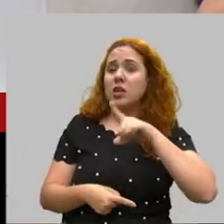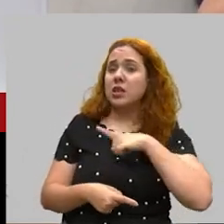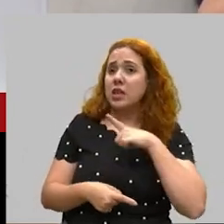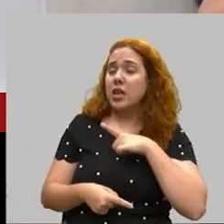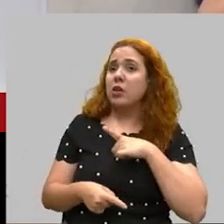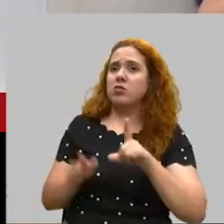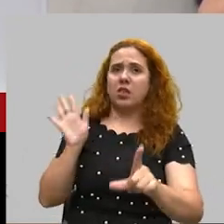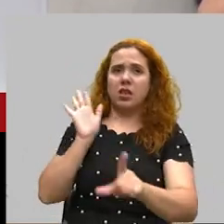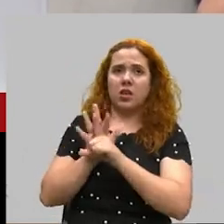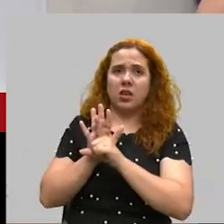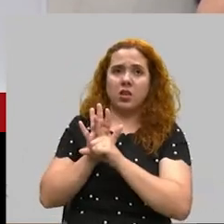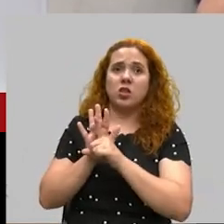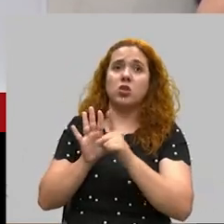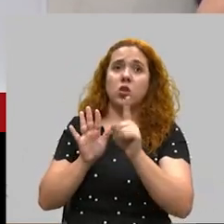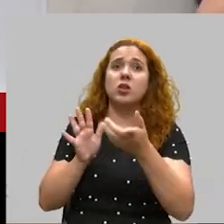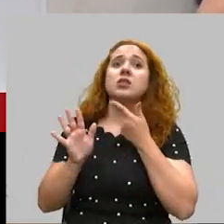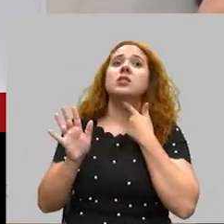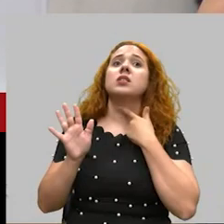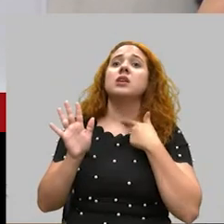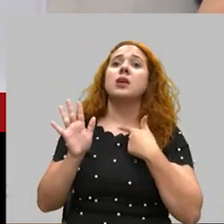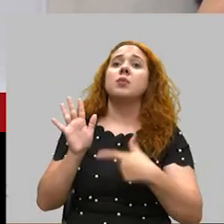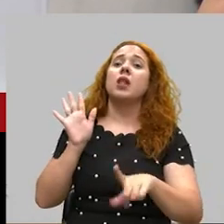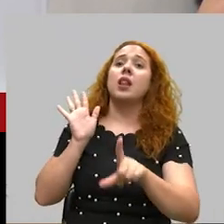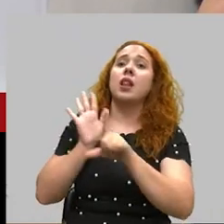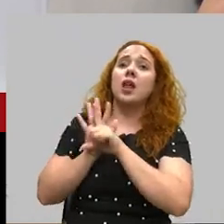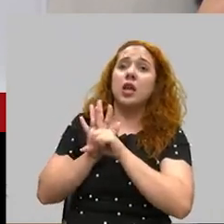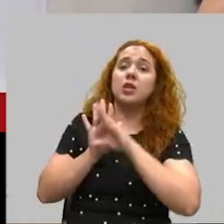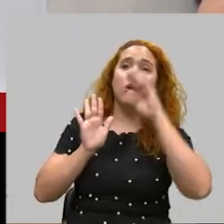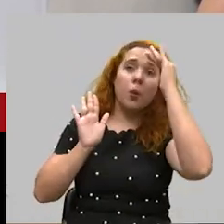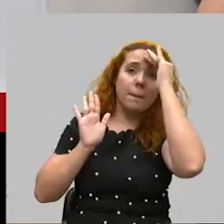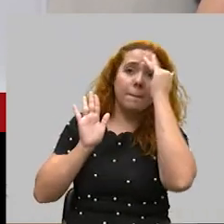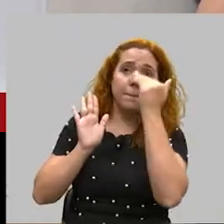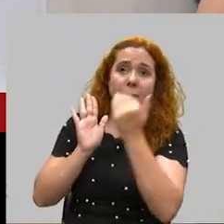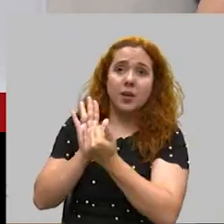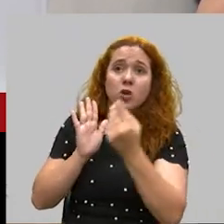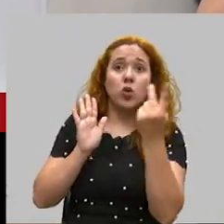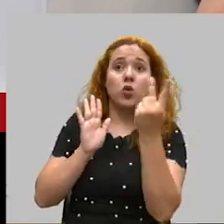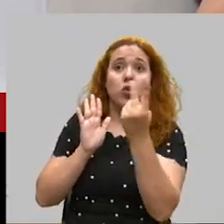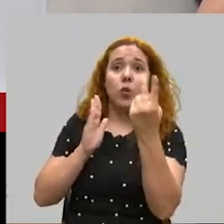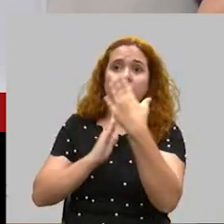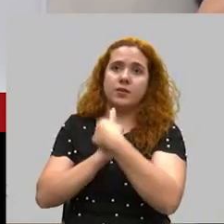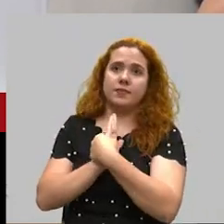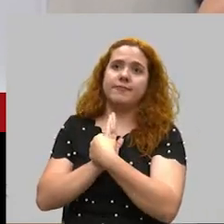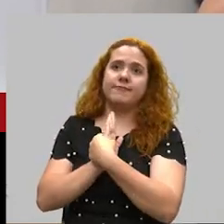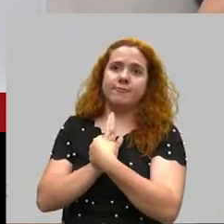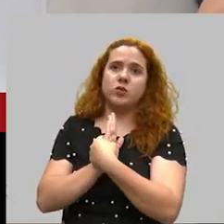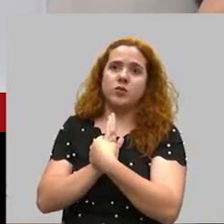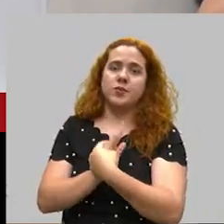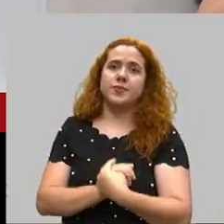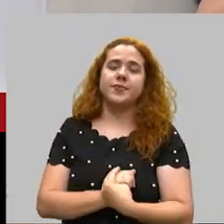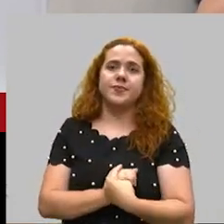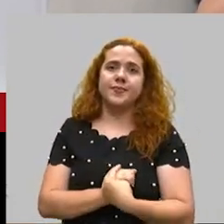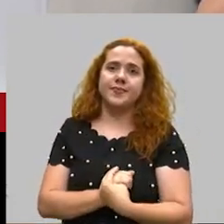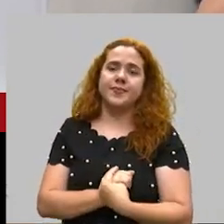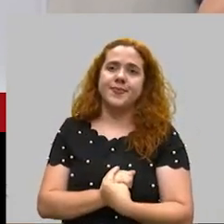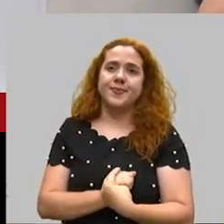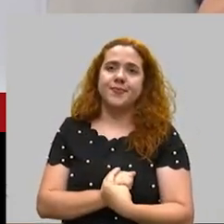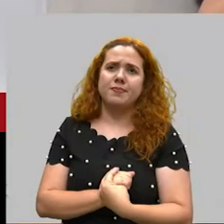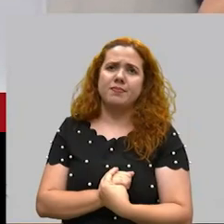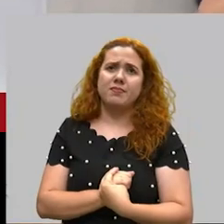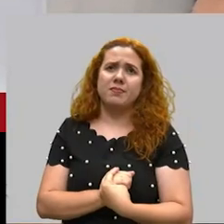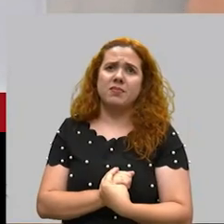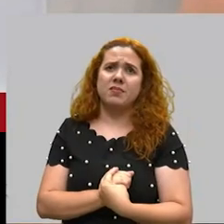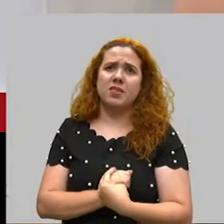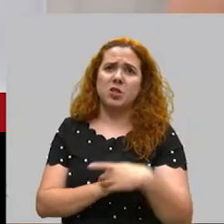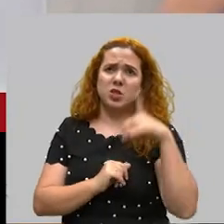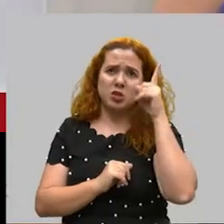que que o que tá escrito aqui seja cumprido né são são duas aqui eh e e nem tá difícil